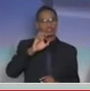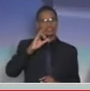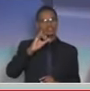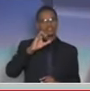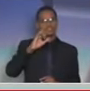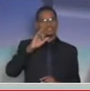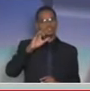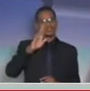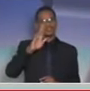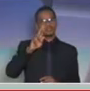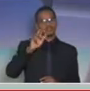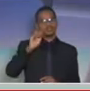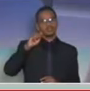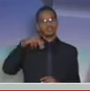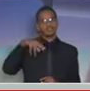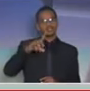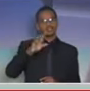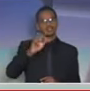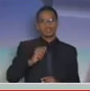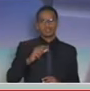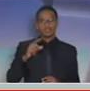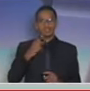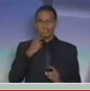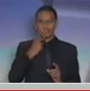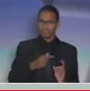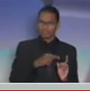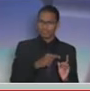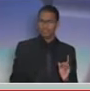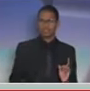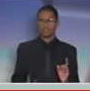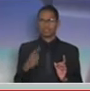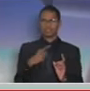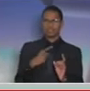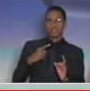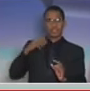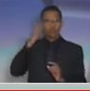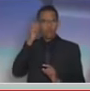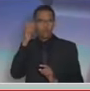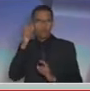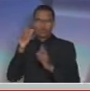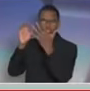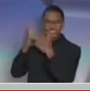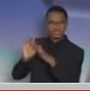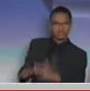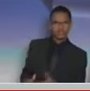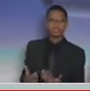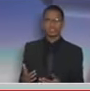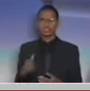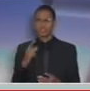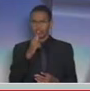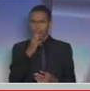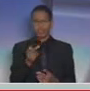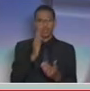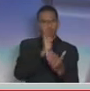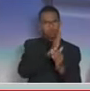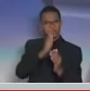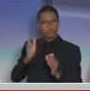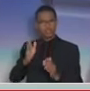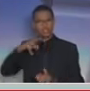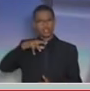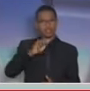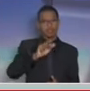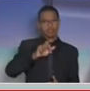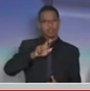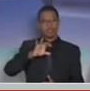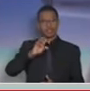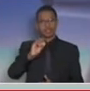que ele está desmontando a cultura. Ela fez uma denúncia gravíssima em relação à Biblioteca Mário de Andrade, que o